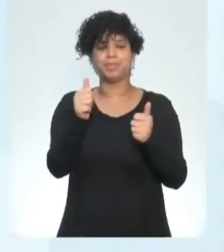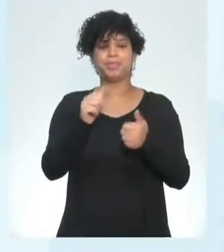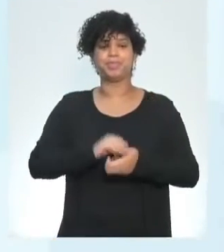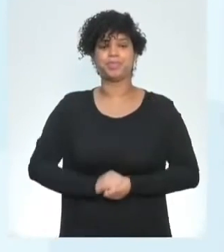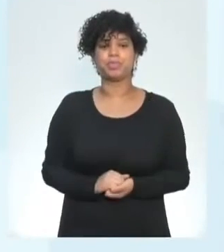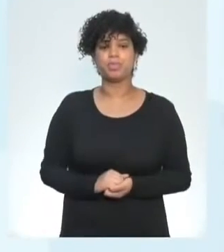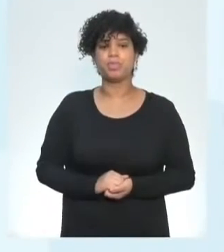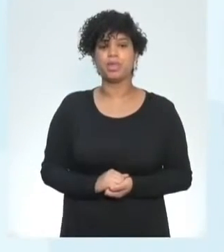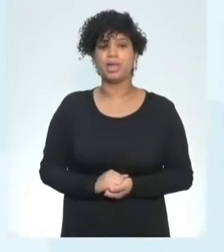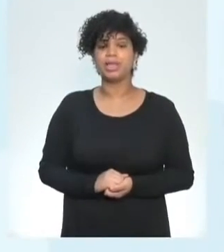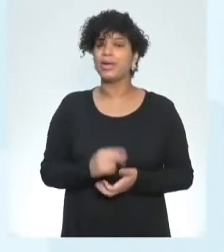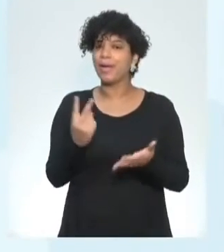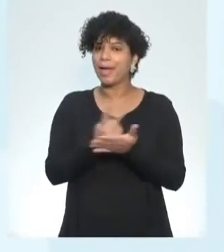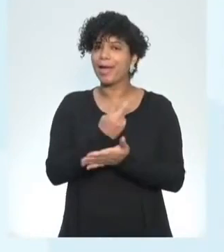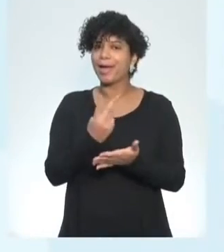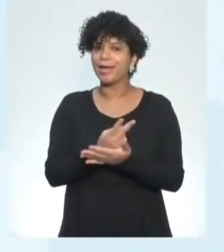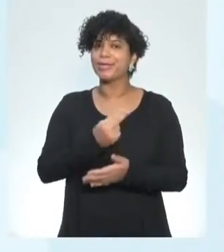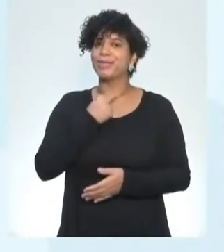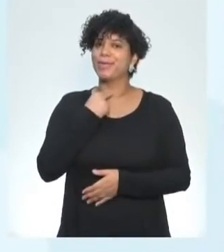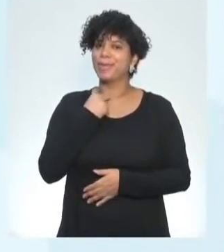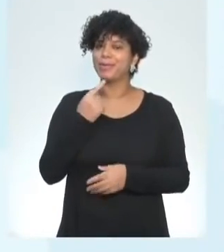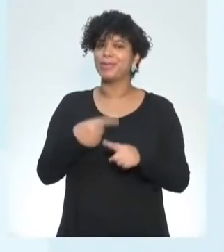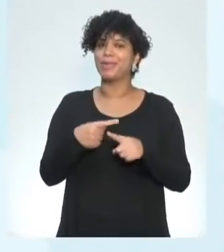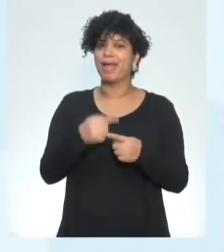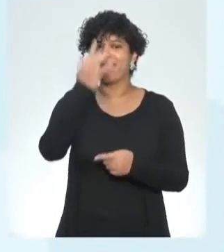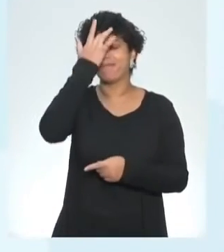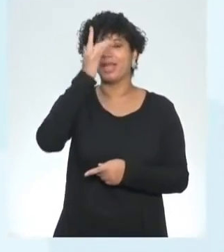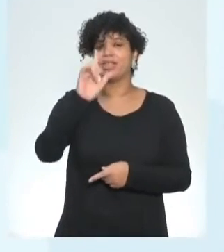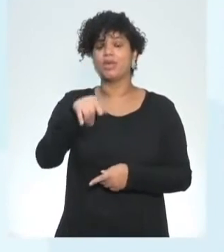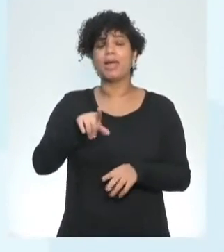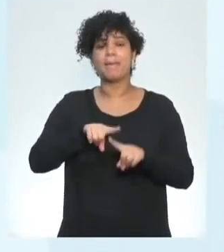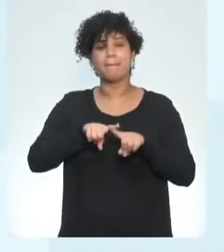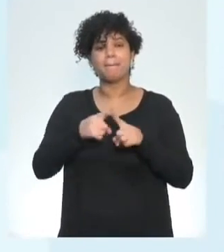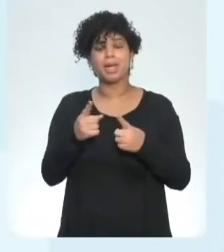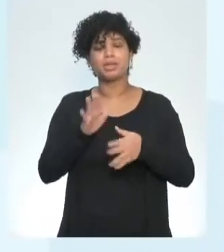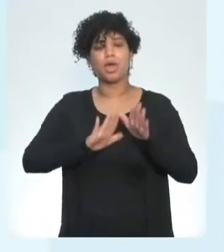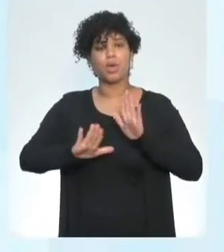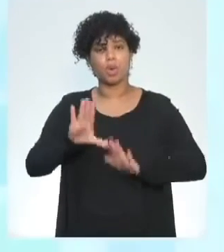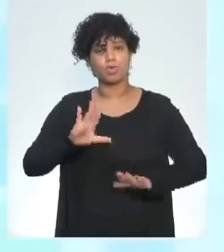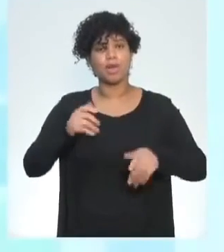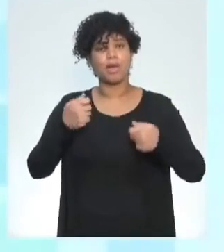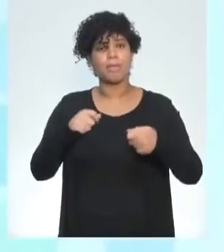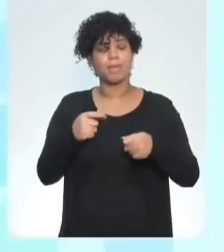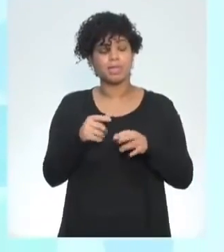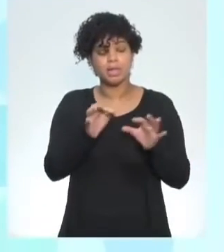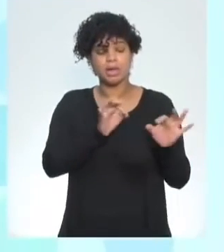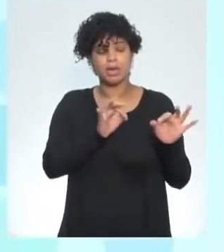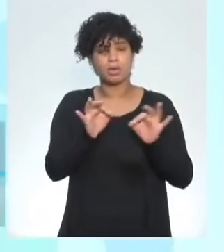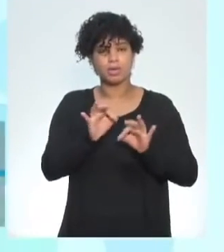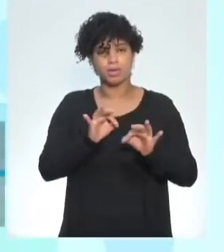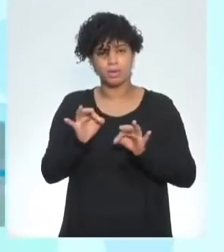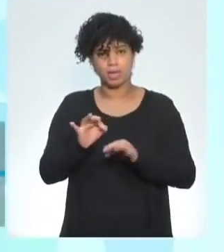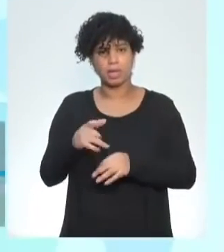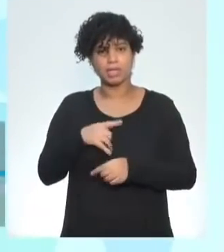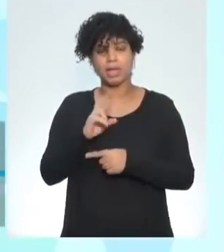não é mais para errar esse tipo de exercício, tá? Eles são fáceis, mas tem que tomar cuidado aí na hora de montar as nossas razões, beleza?